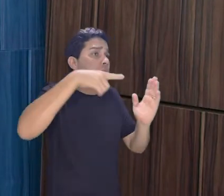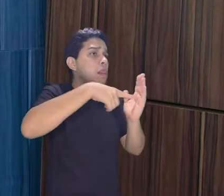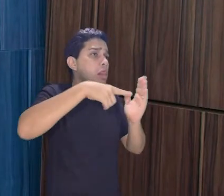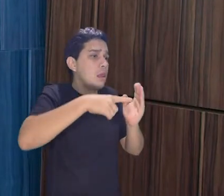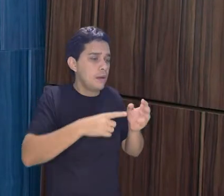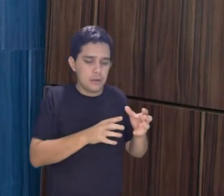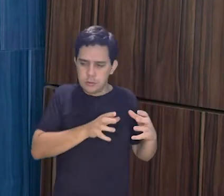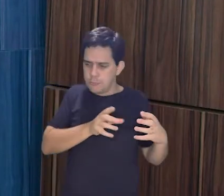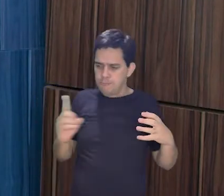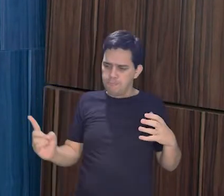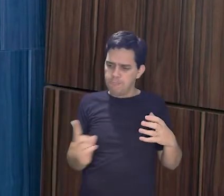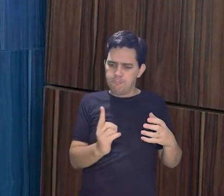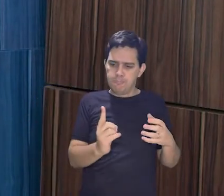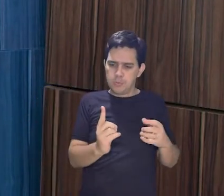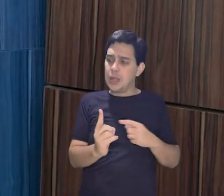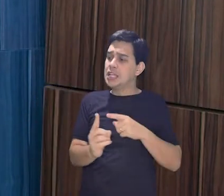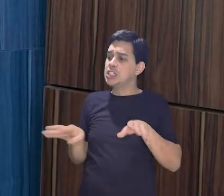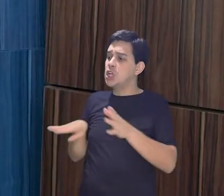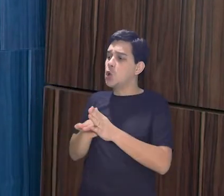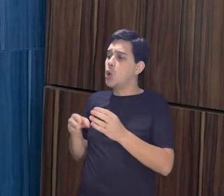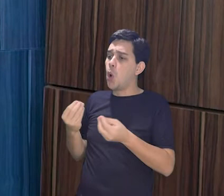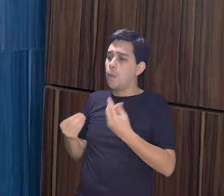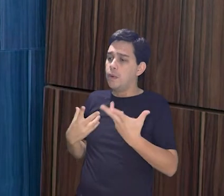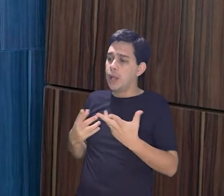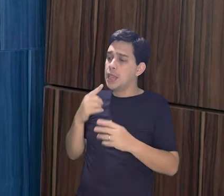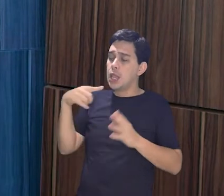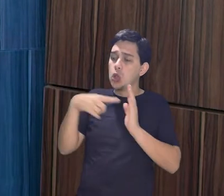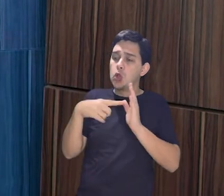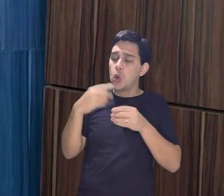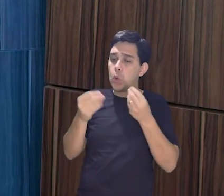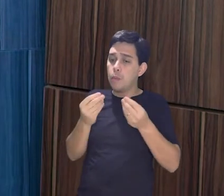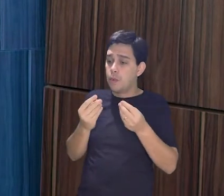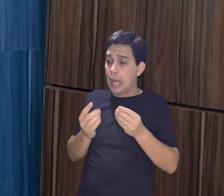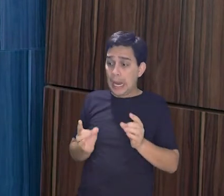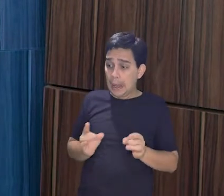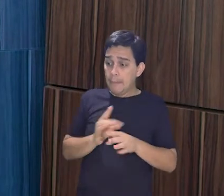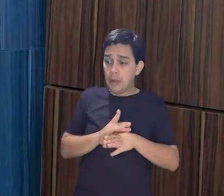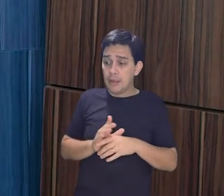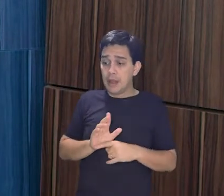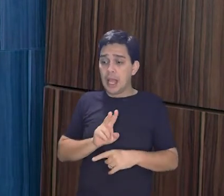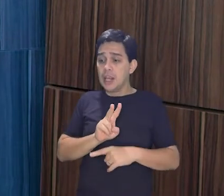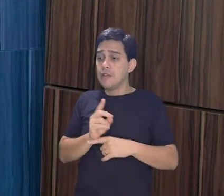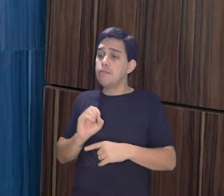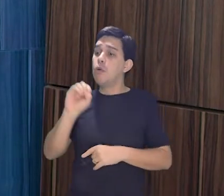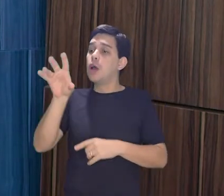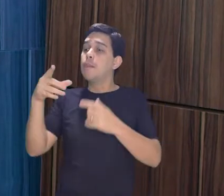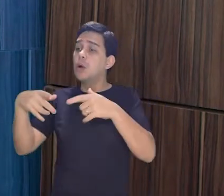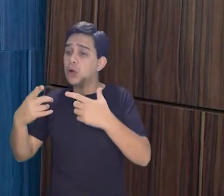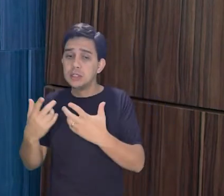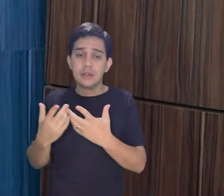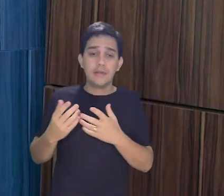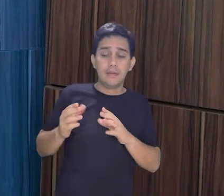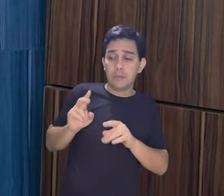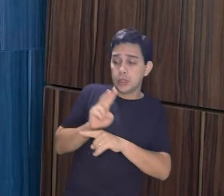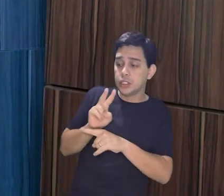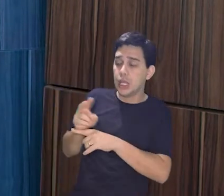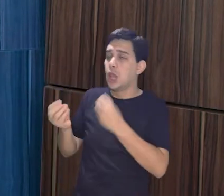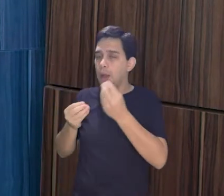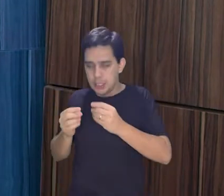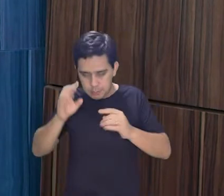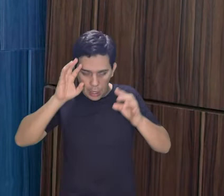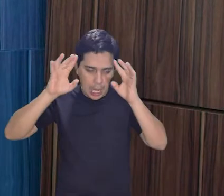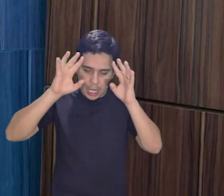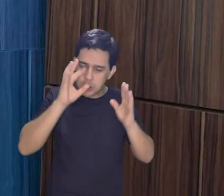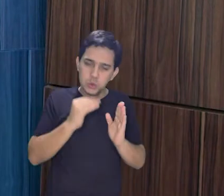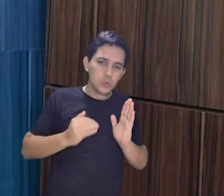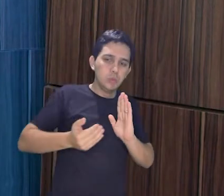vai ser a referência dela de rede, ou seja, para onde ela vai no atendimento continuado. Temos um fluxo e uma pactuação com o Poder Judiciário em